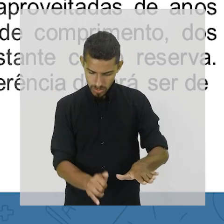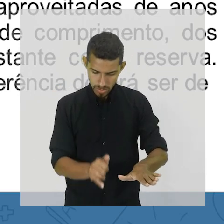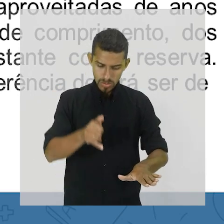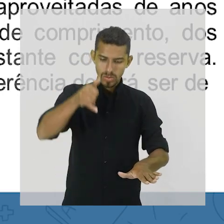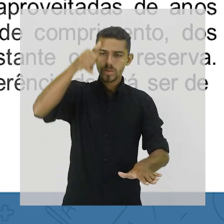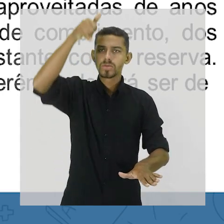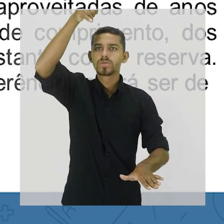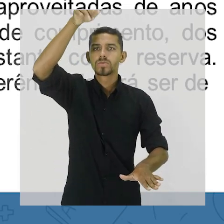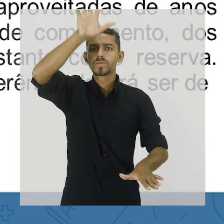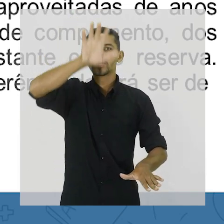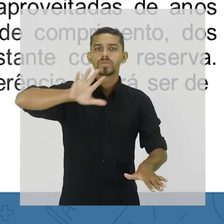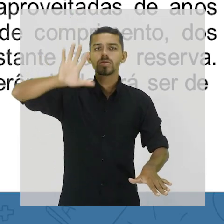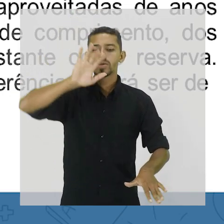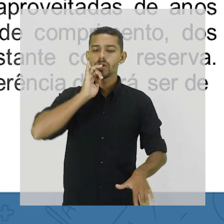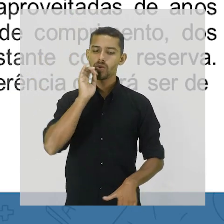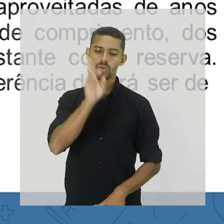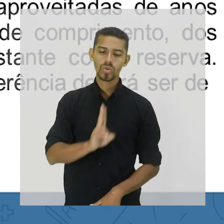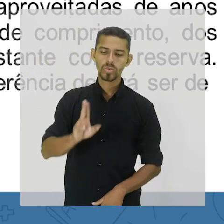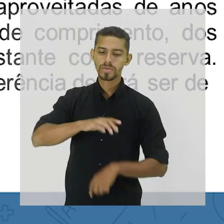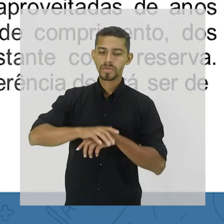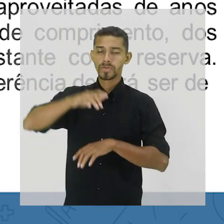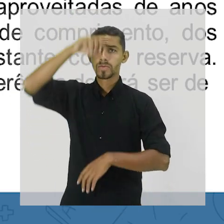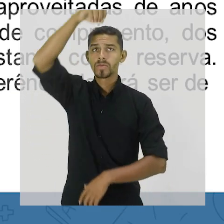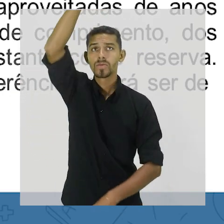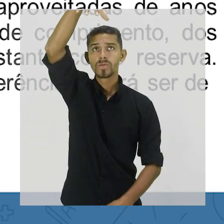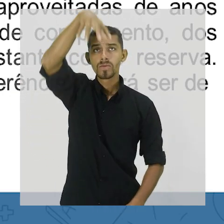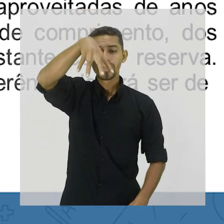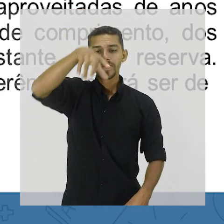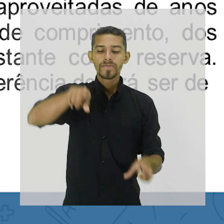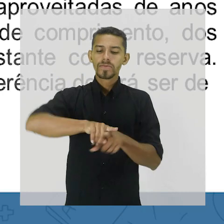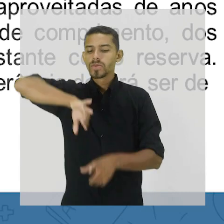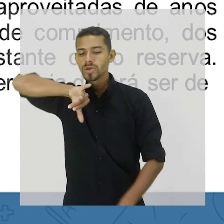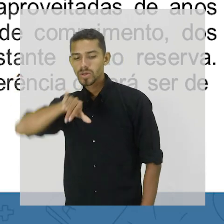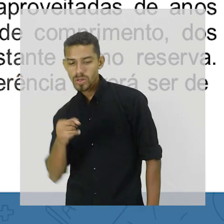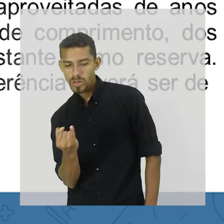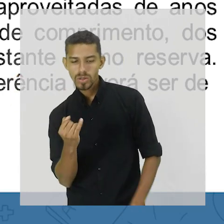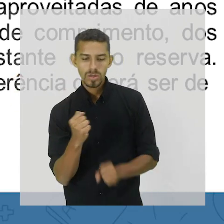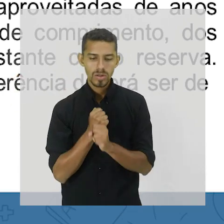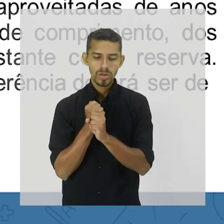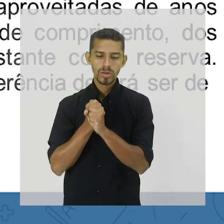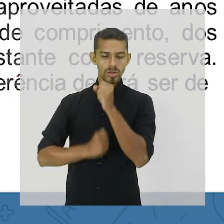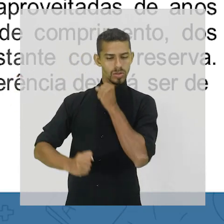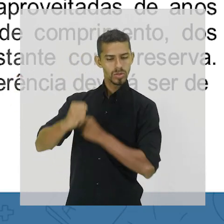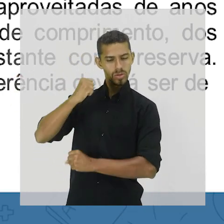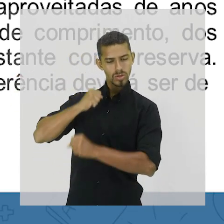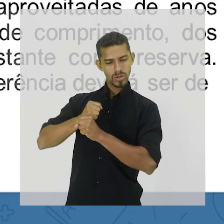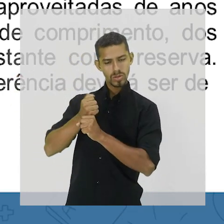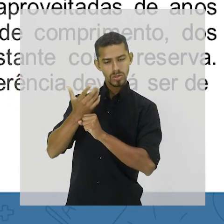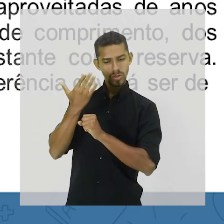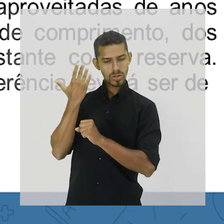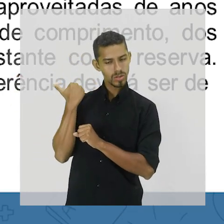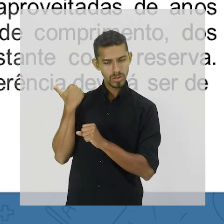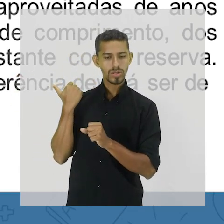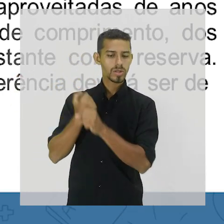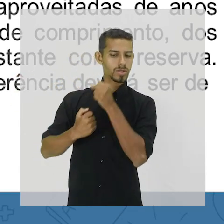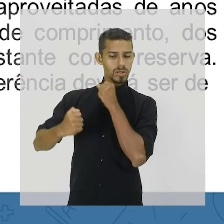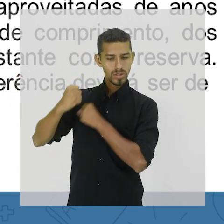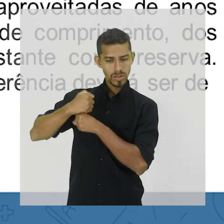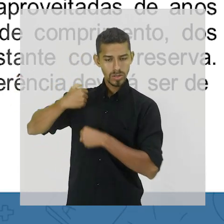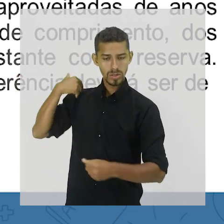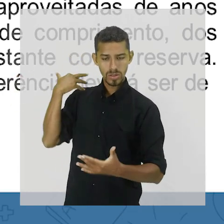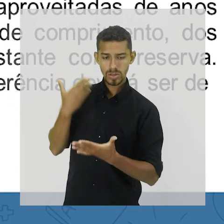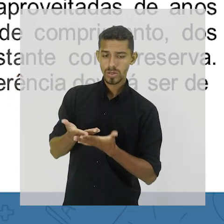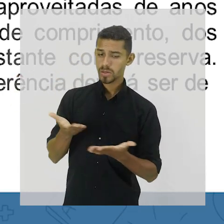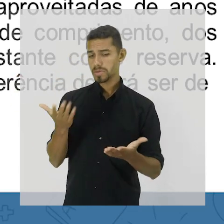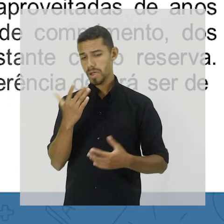ele utilizará mangueiras de iluminação aproveitadas de anos anteriores, que juntas totalizam